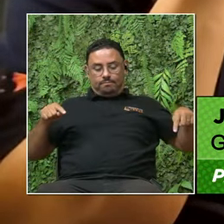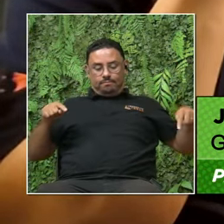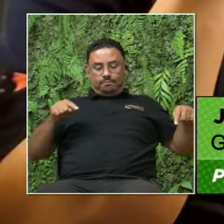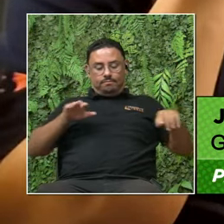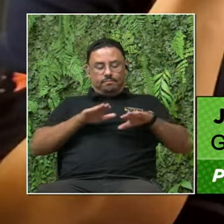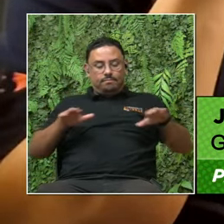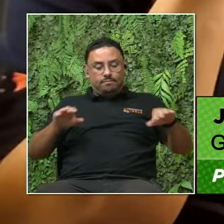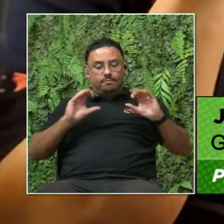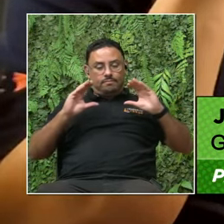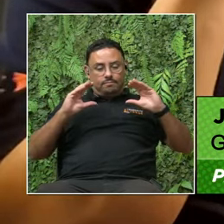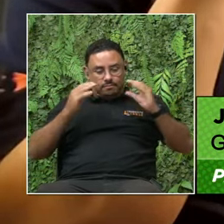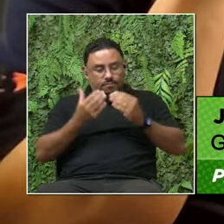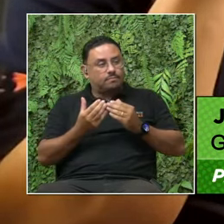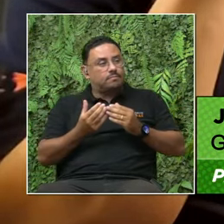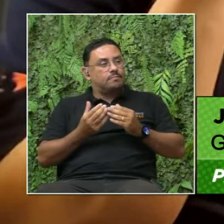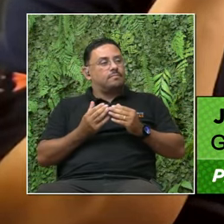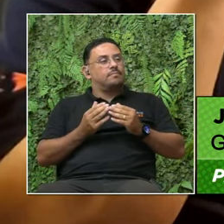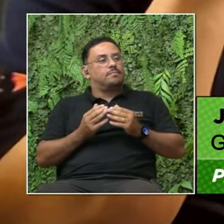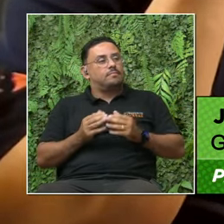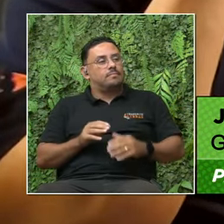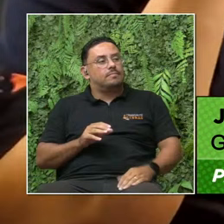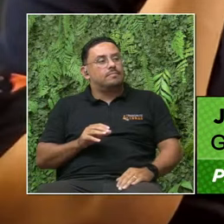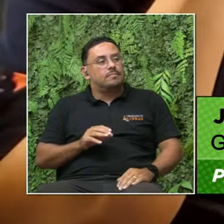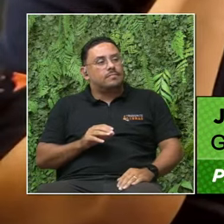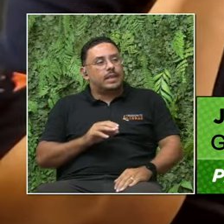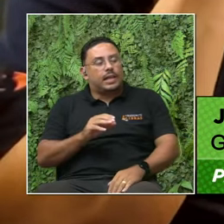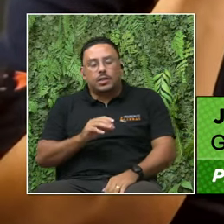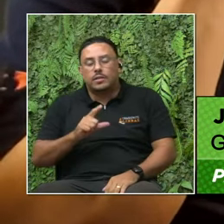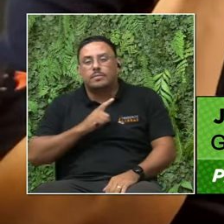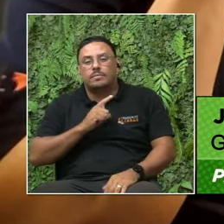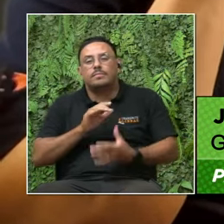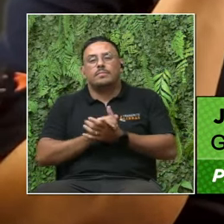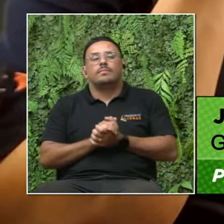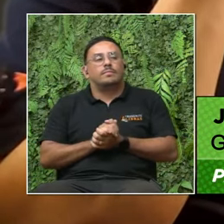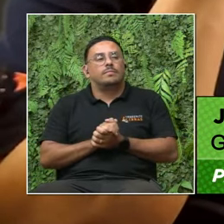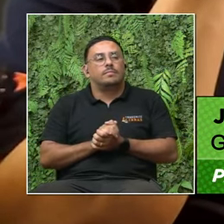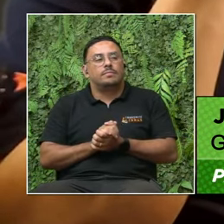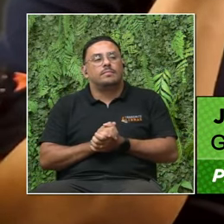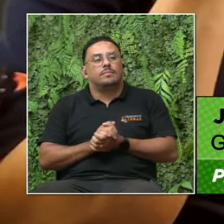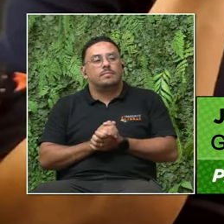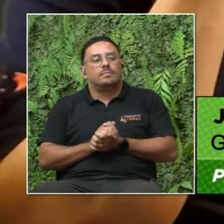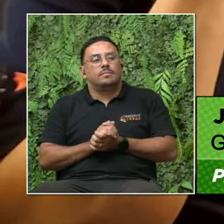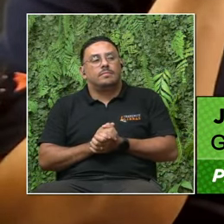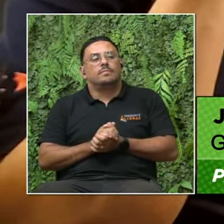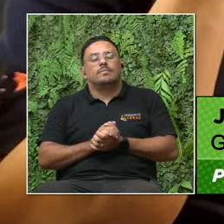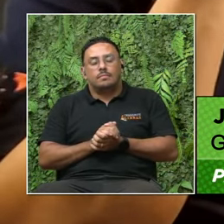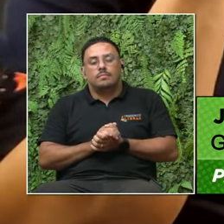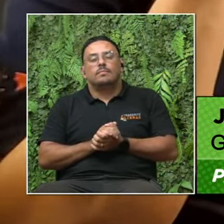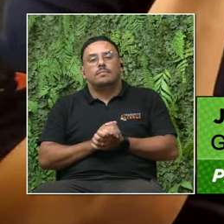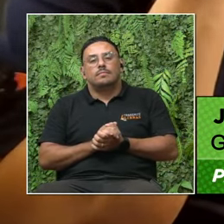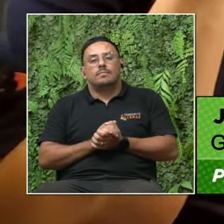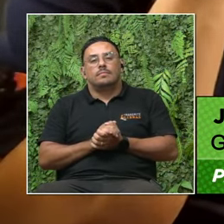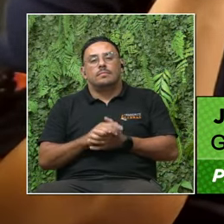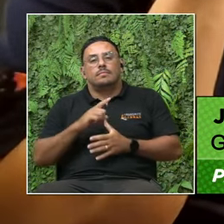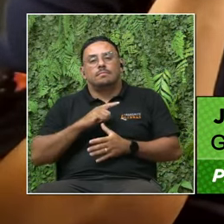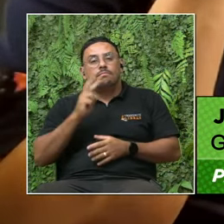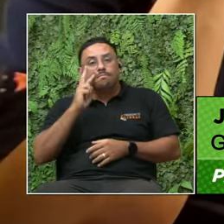do do Mineirão un 50 talvez da da pequena área deu para ver